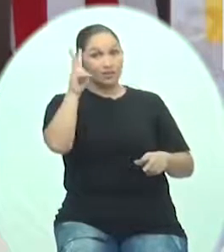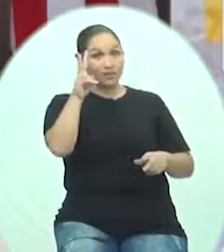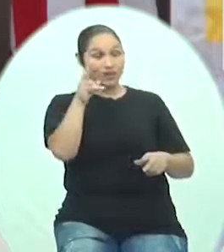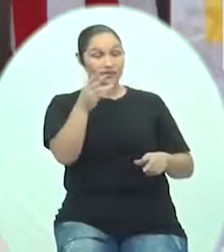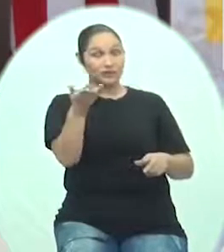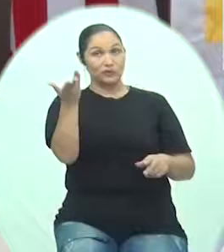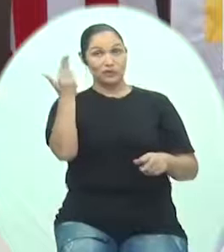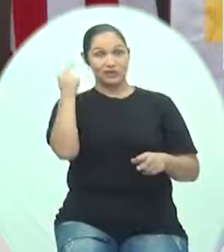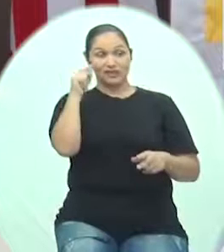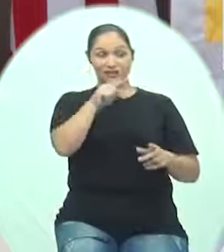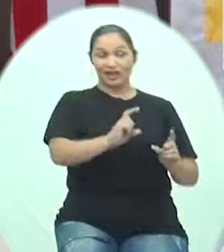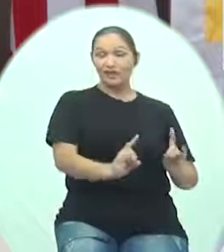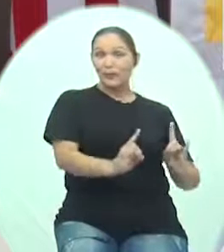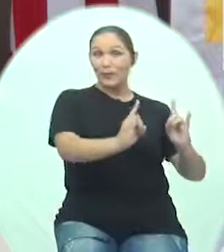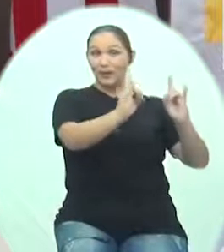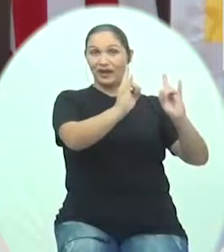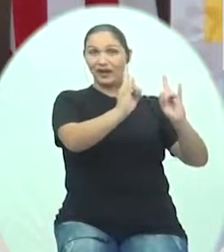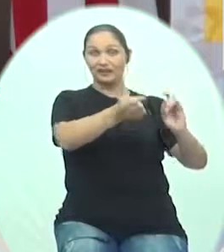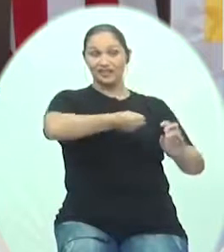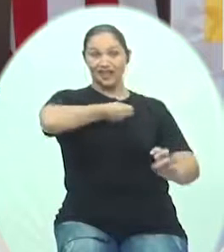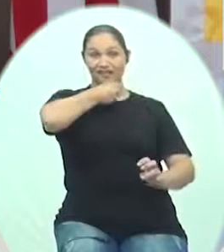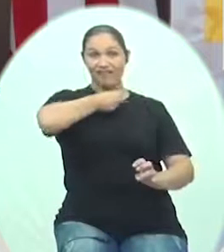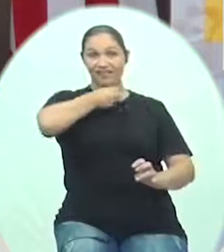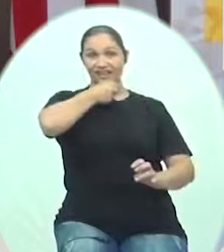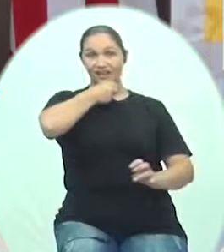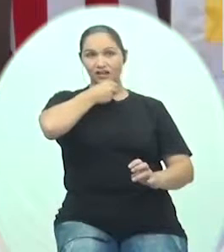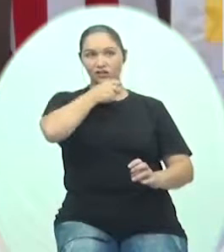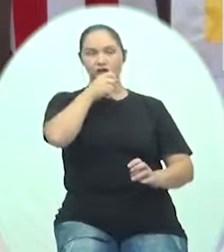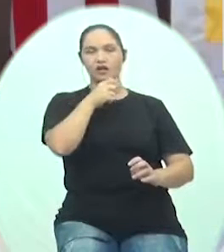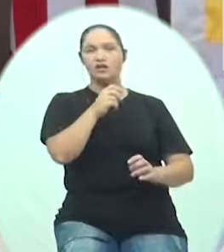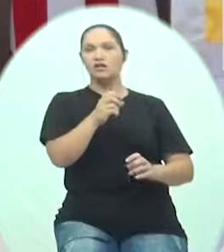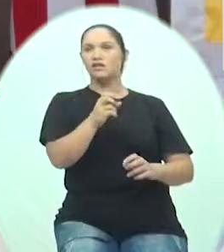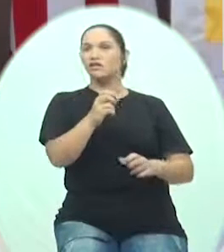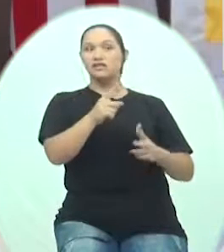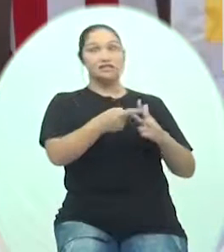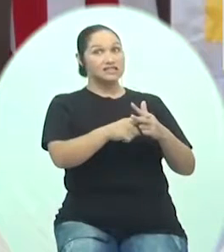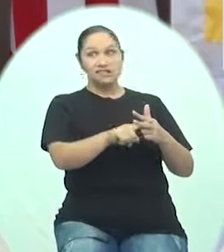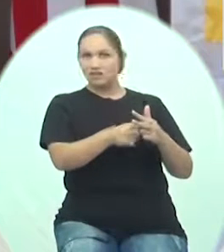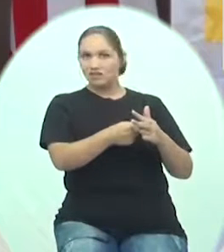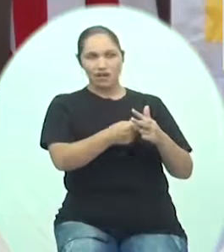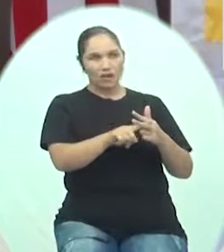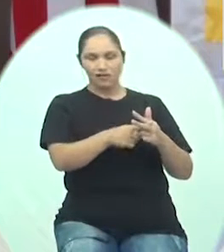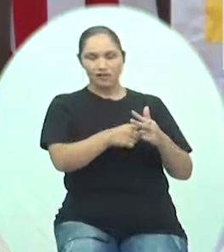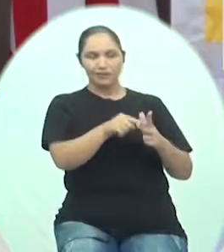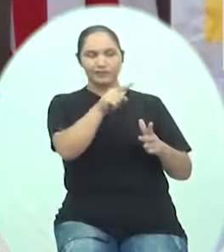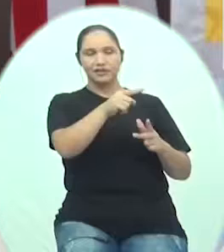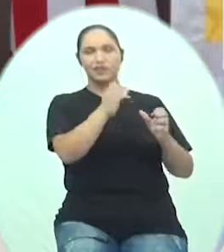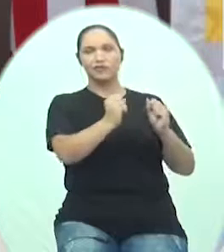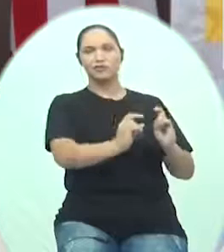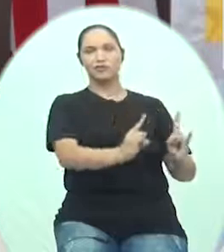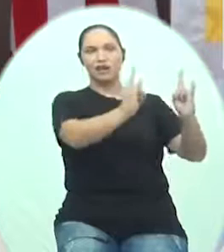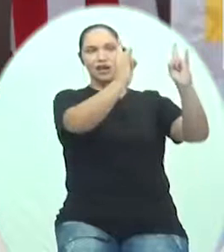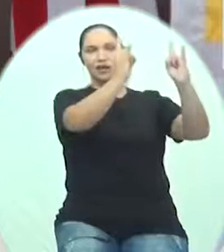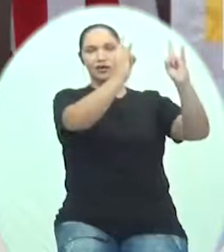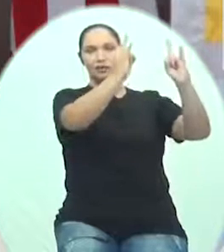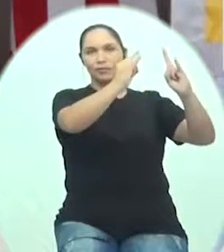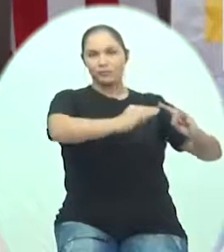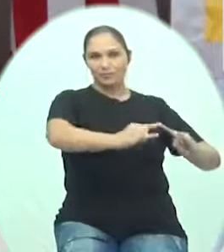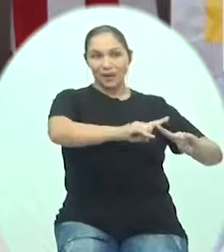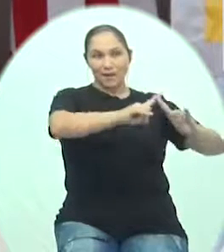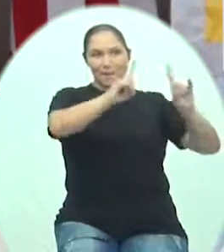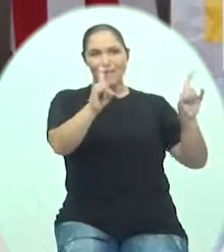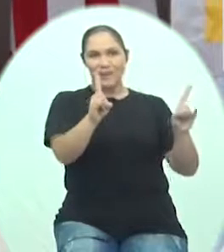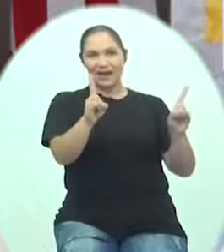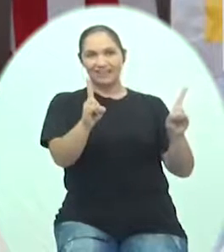a cair a qualquer momento como aconteceu infelizmente em São Paulo mas felizmente com a luta da Câmara de Vereadores com a luta do do